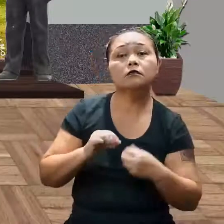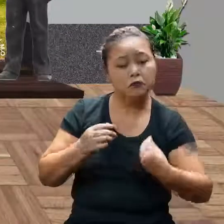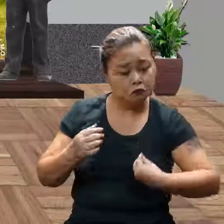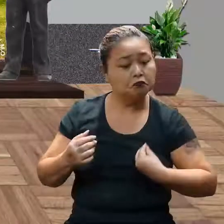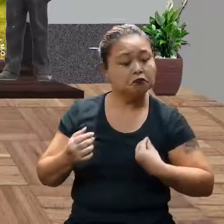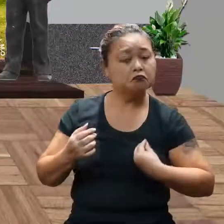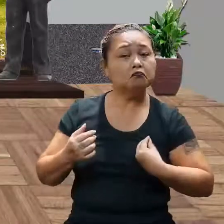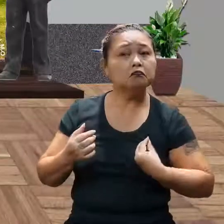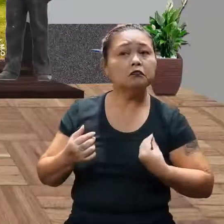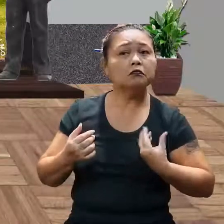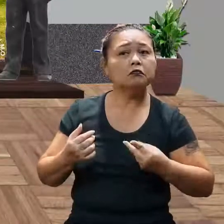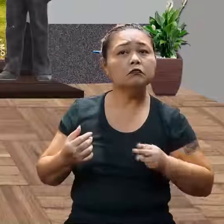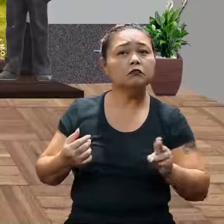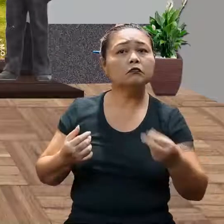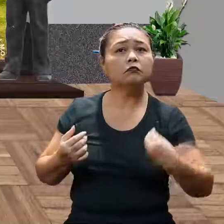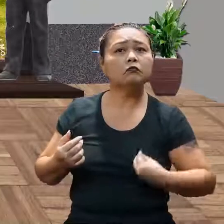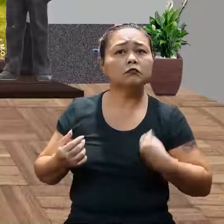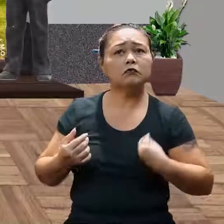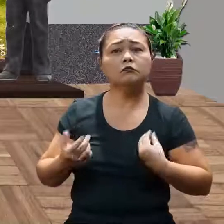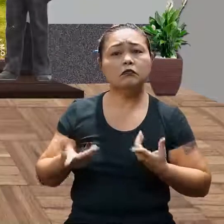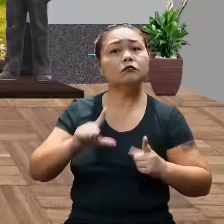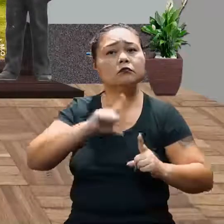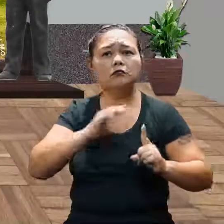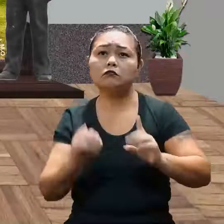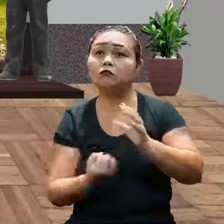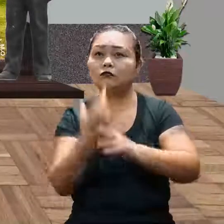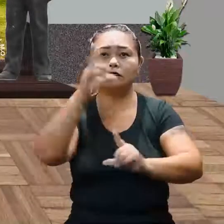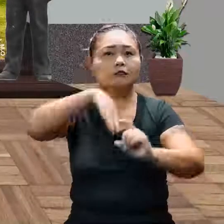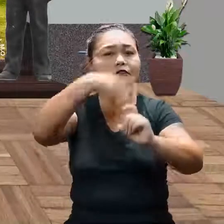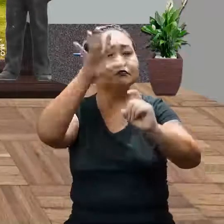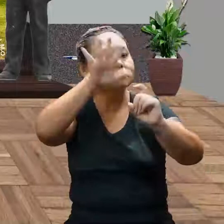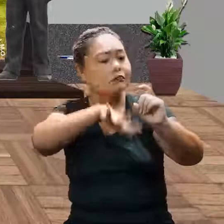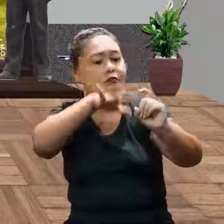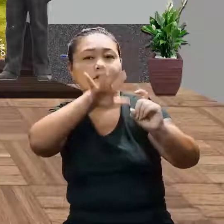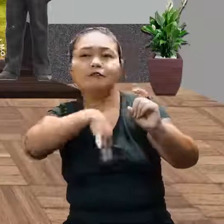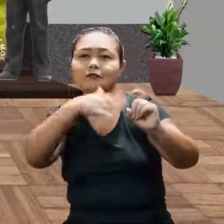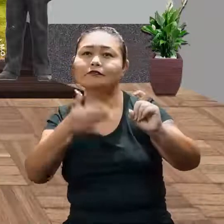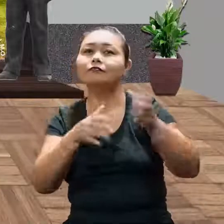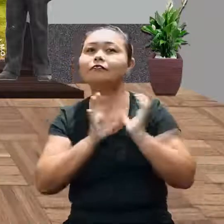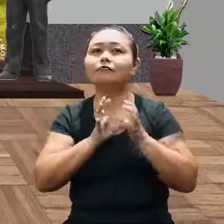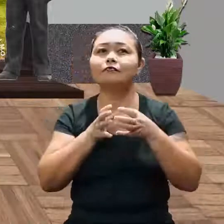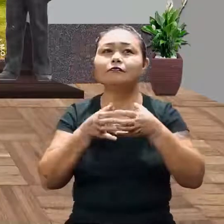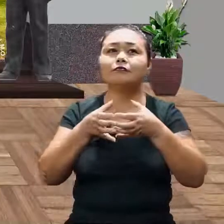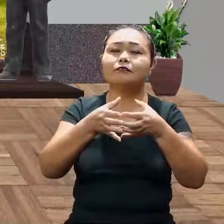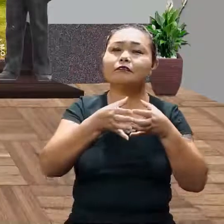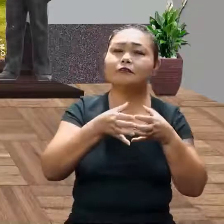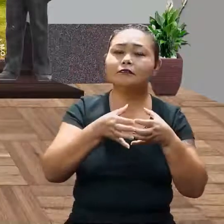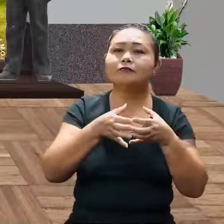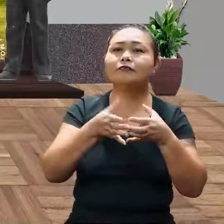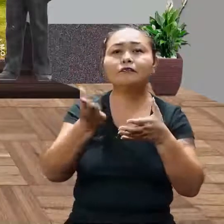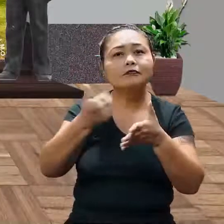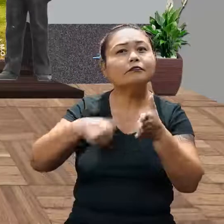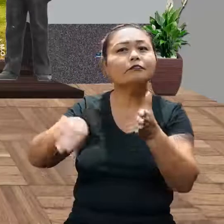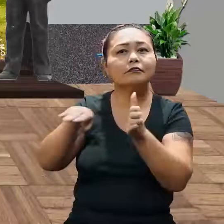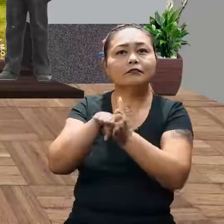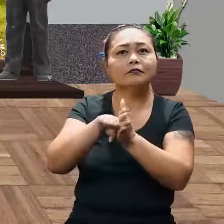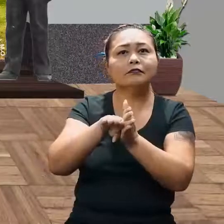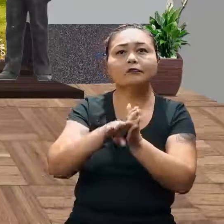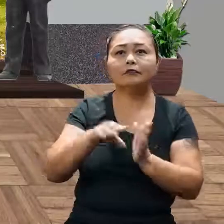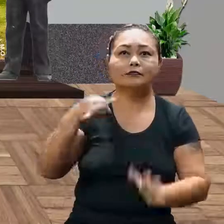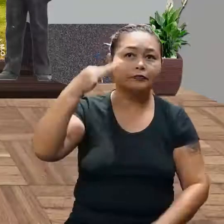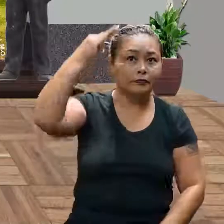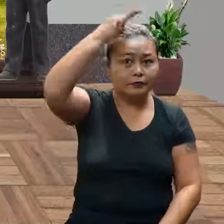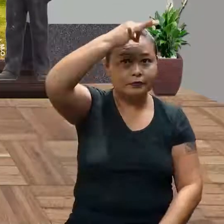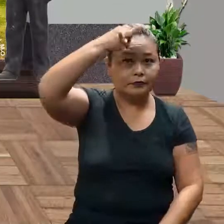sobrevive a esse ataque, cria uma mitologia, e a expedição, ela chega a Santo